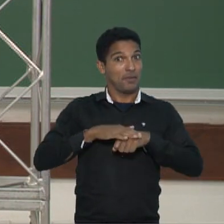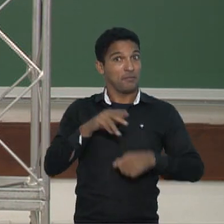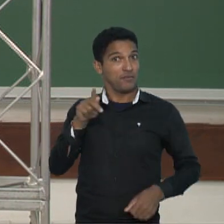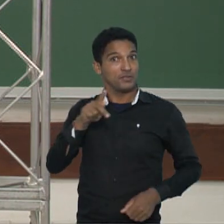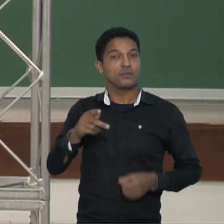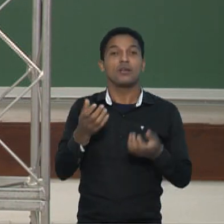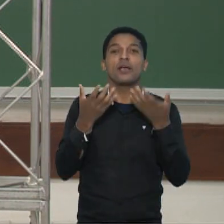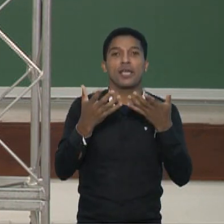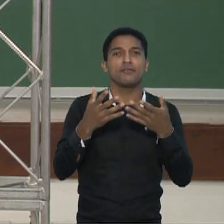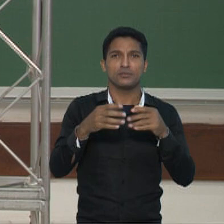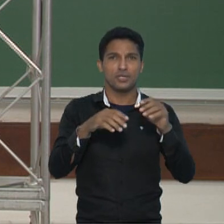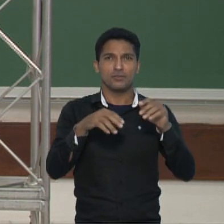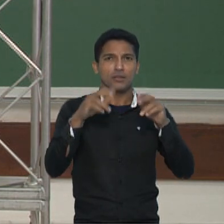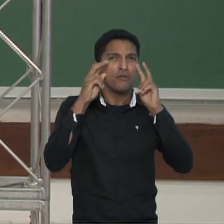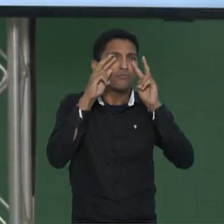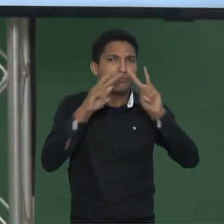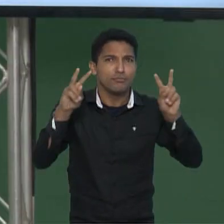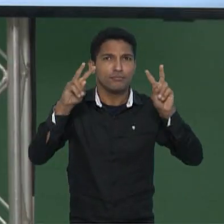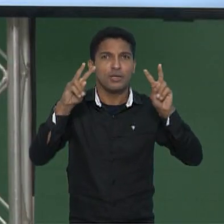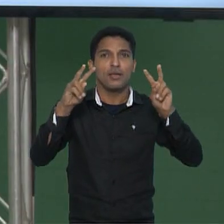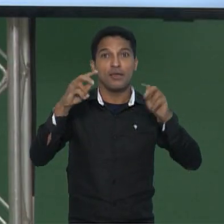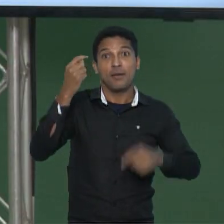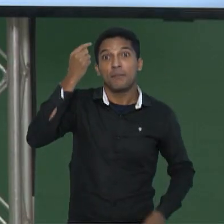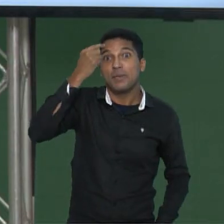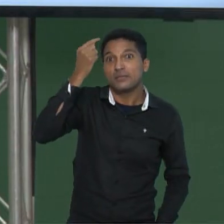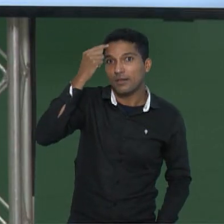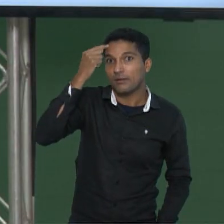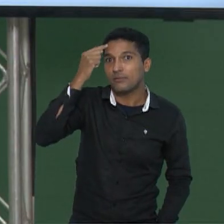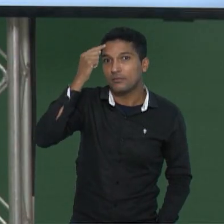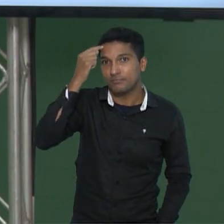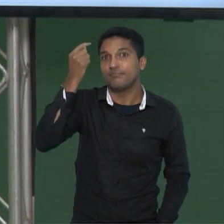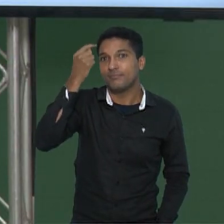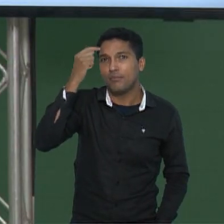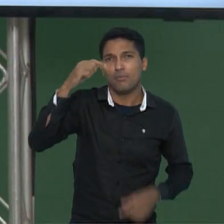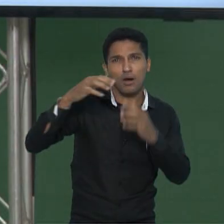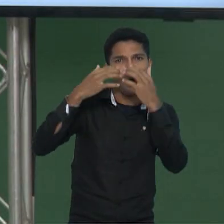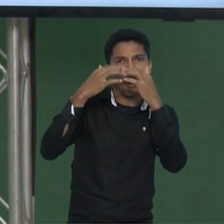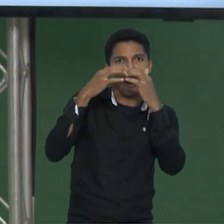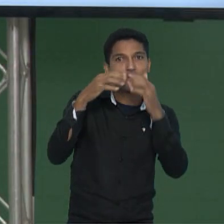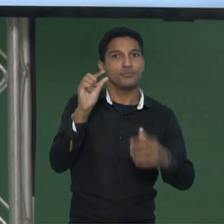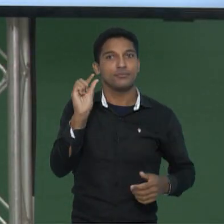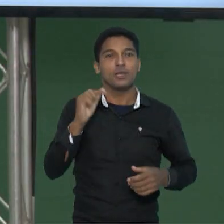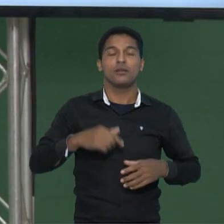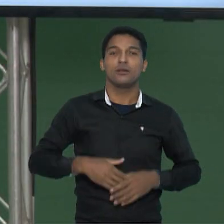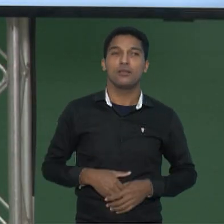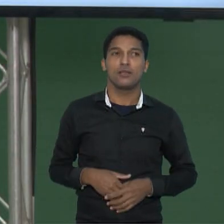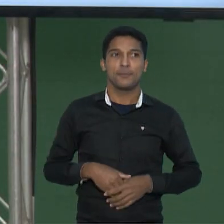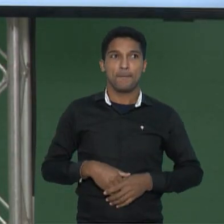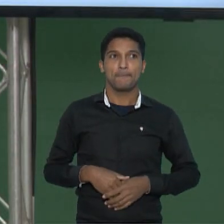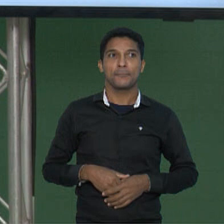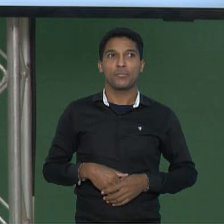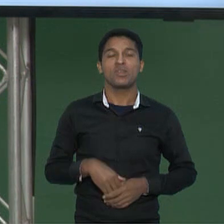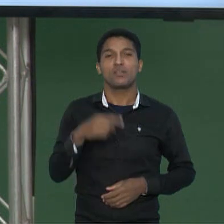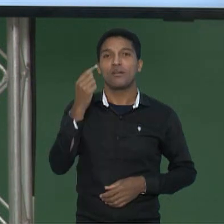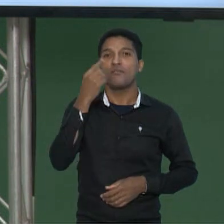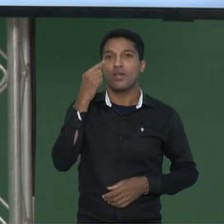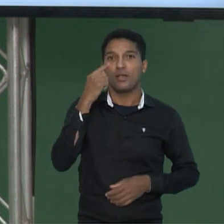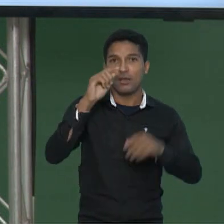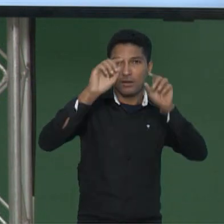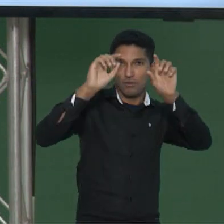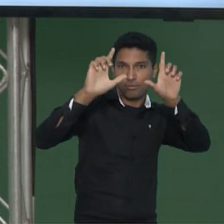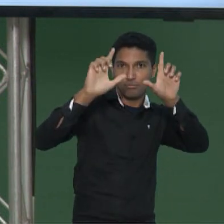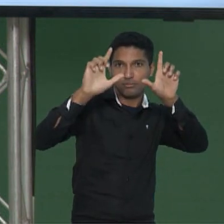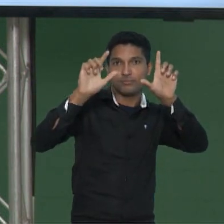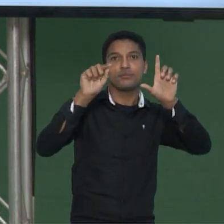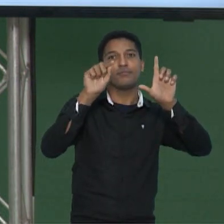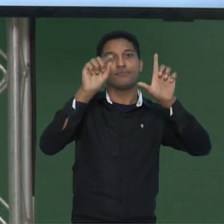um pouquinho. Olha só o slide. Vocês vão escolher qual das duas opções está correto para